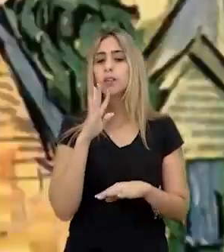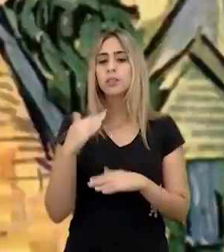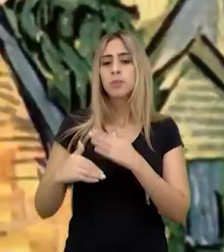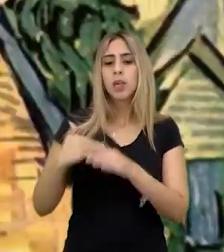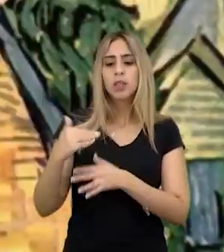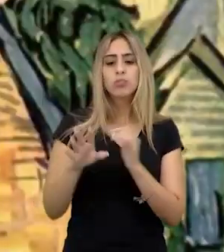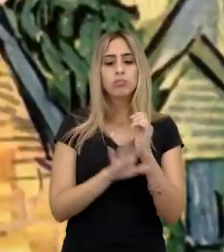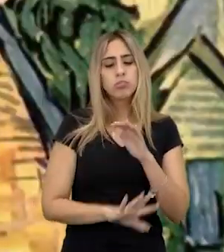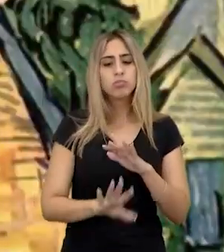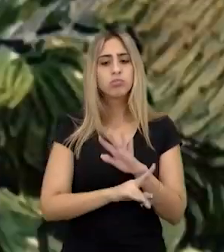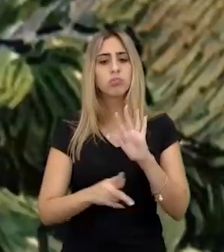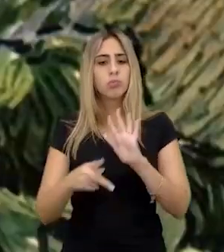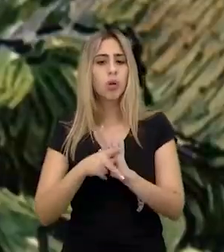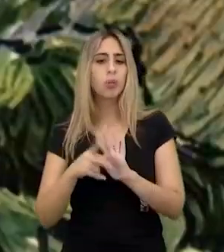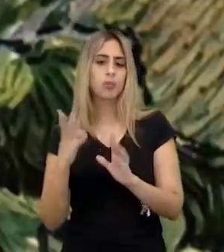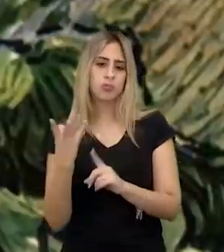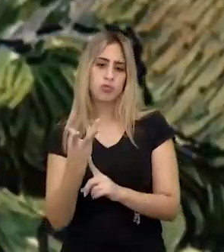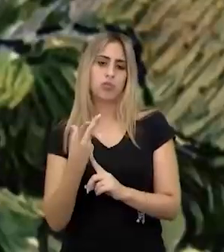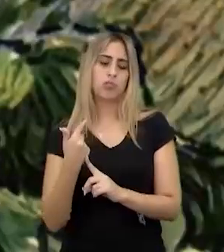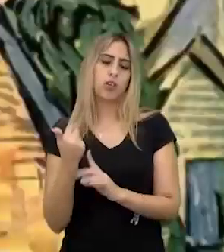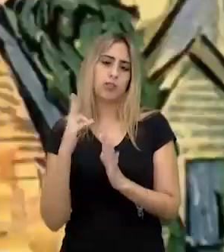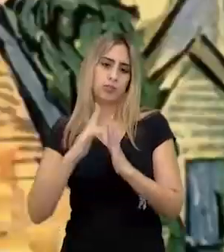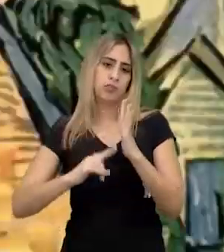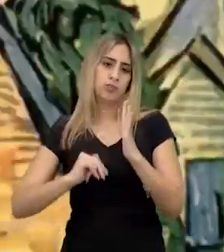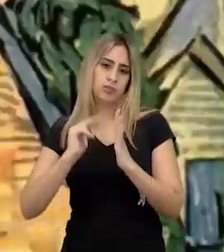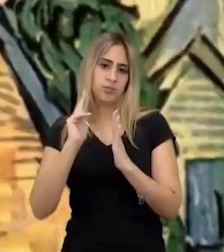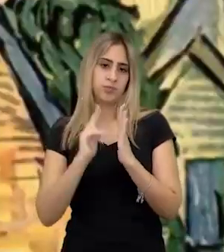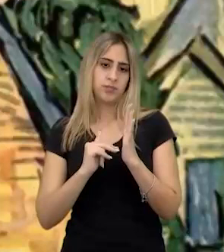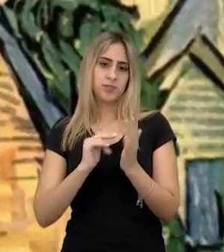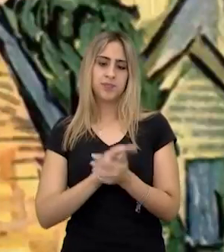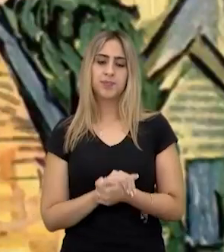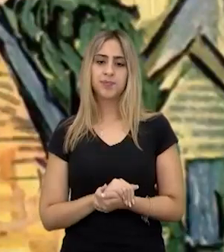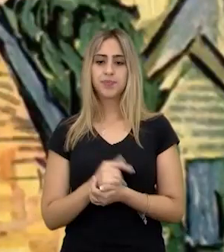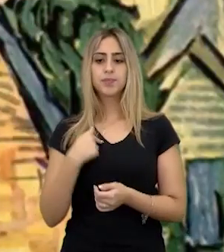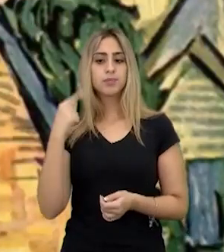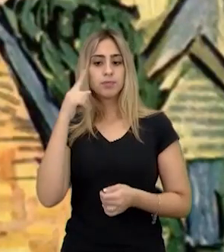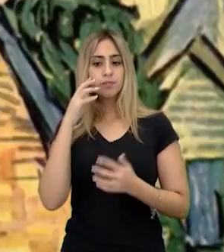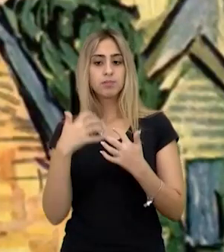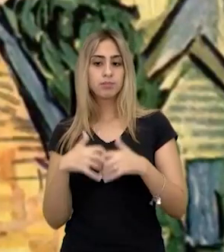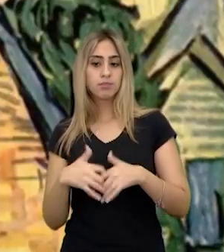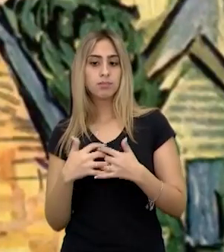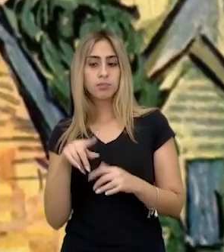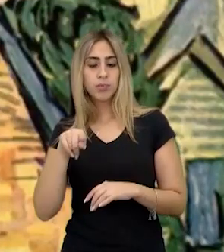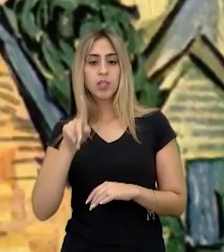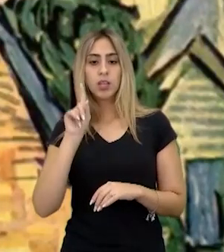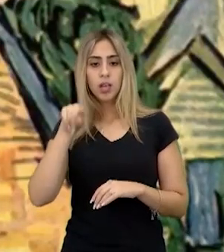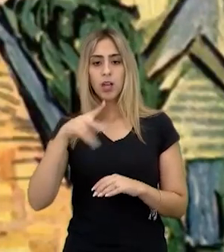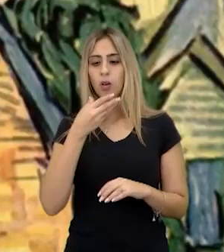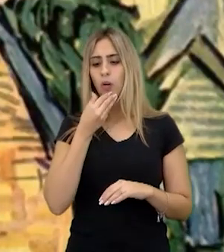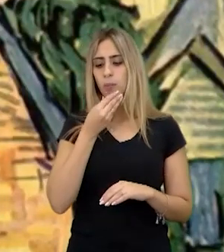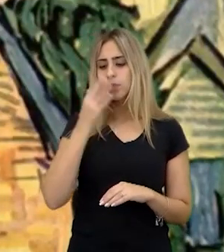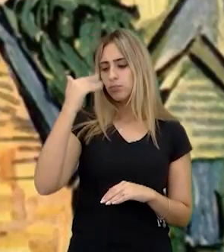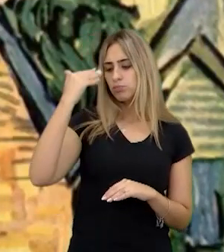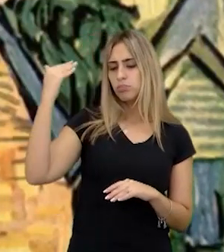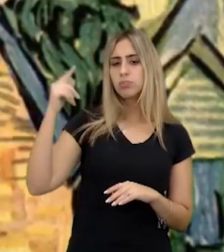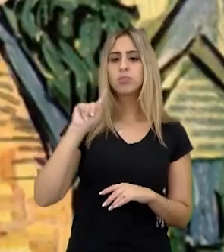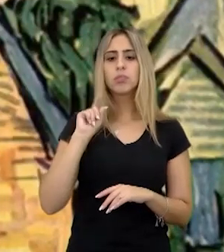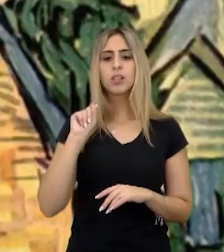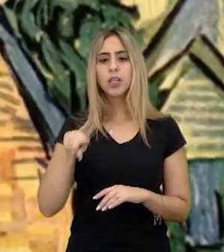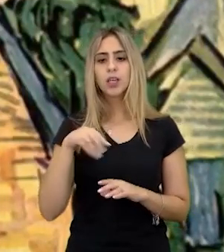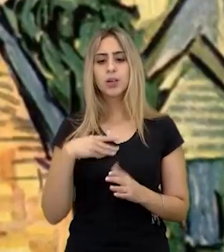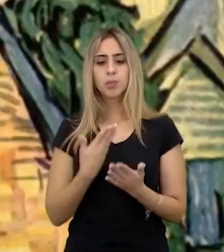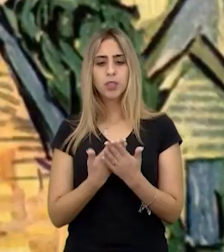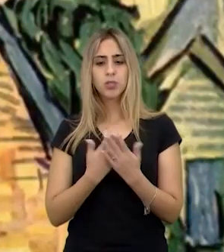área de artística. Então é nesse momento que eu, por exemplo, eu penso, seria um Van Gogh e já começaria a enquadrá-lo numa